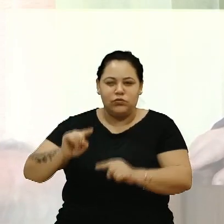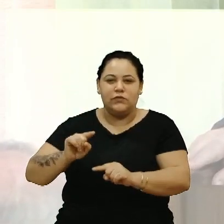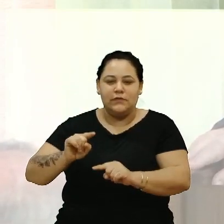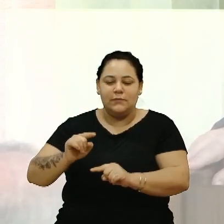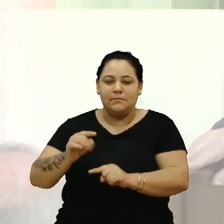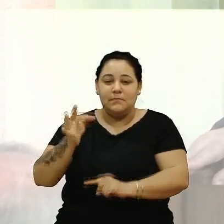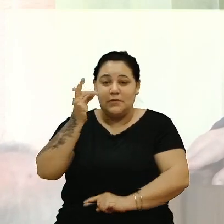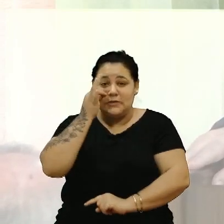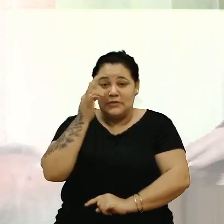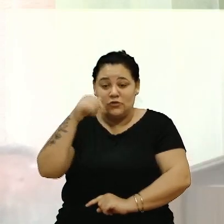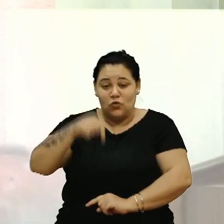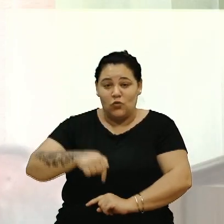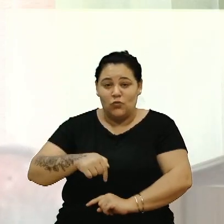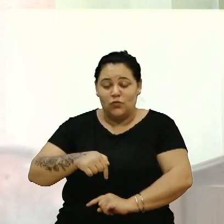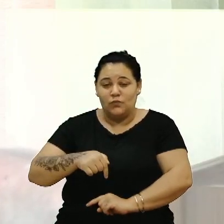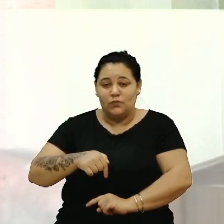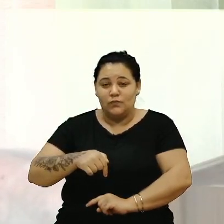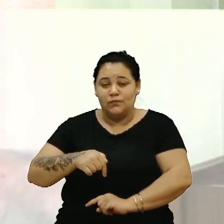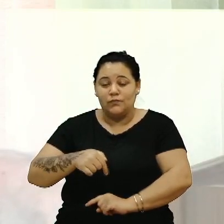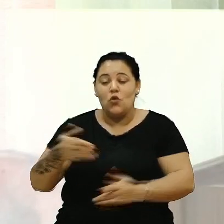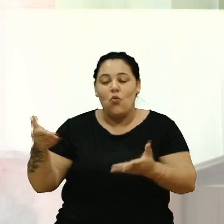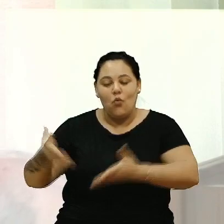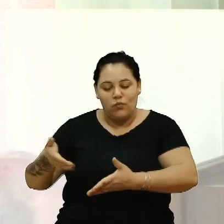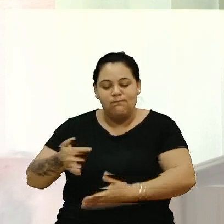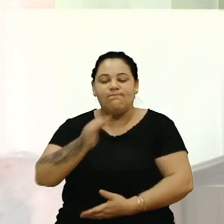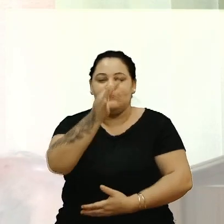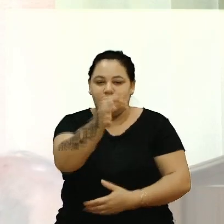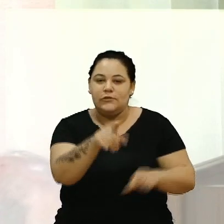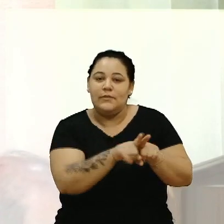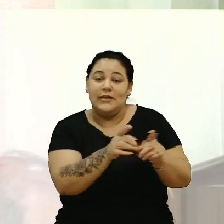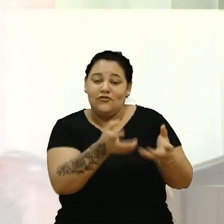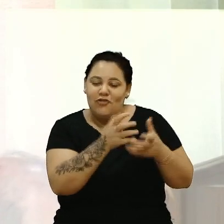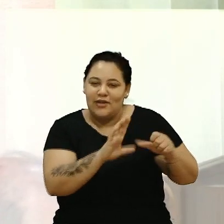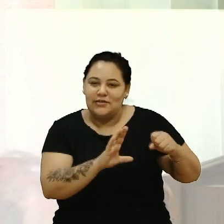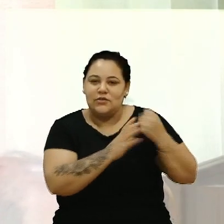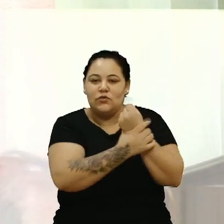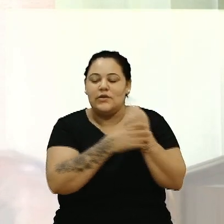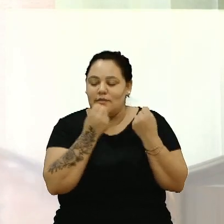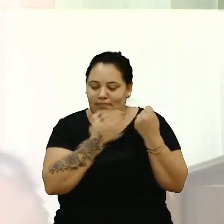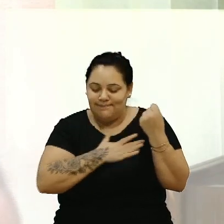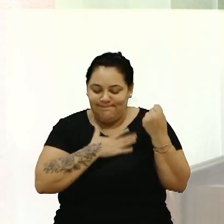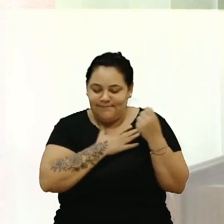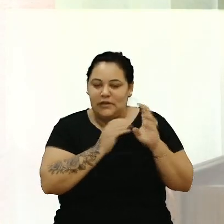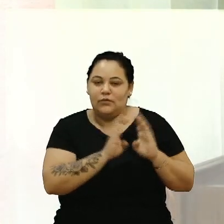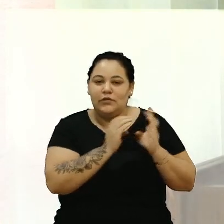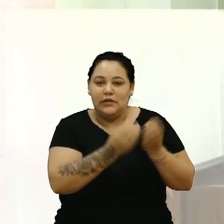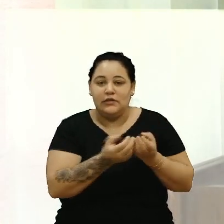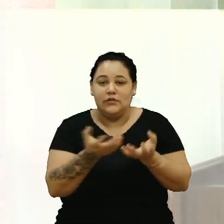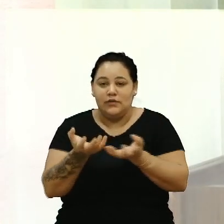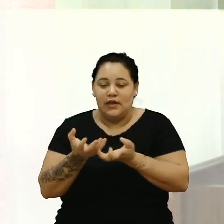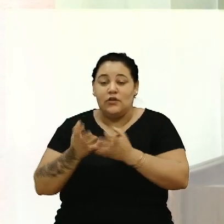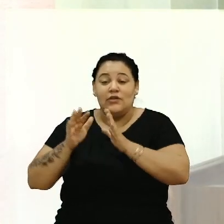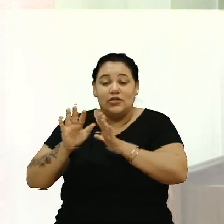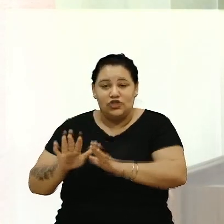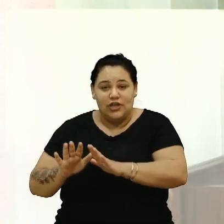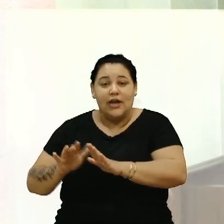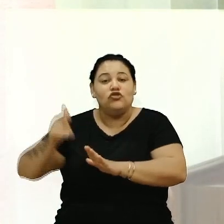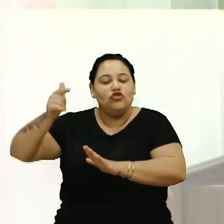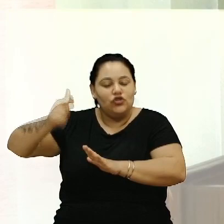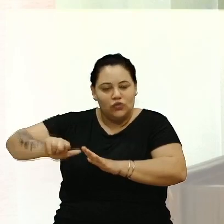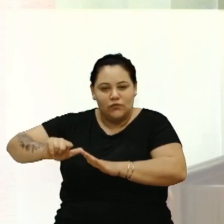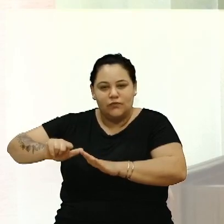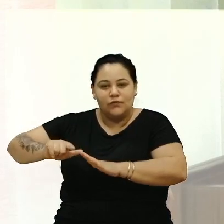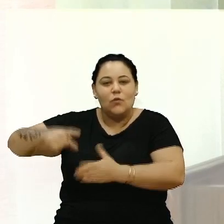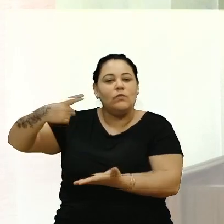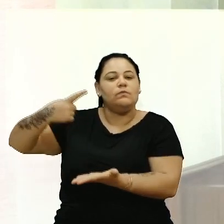futuros, buscando sempre a segurança e o bem-estar da nossa comunidade. Então aqui quero reafirmar o nosso compromisso com a comunidade caxiense,